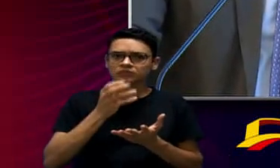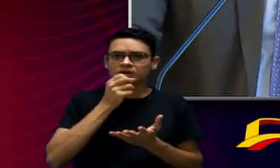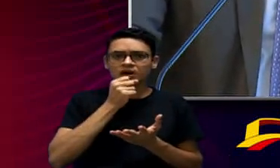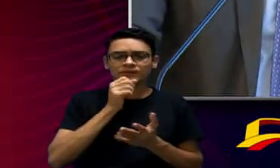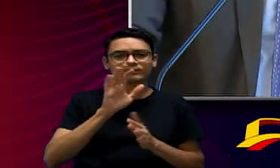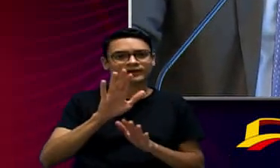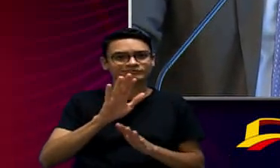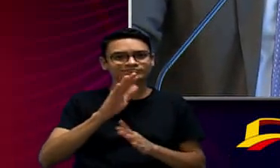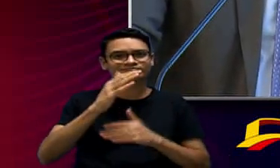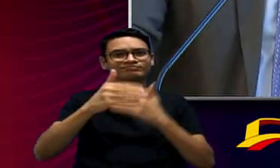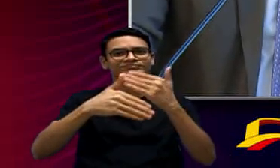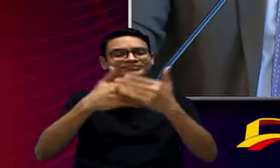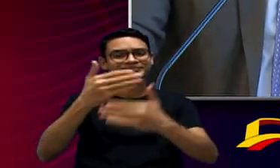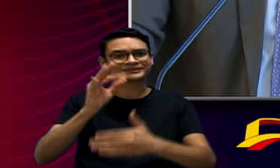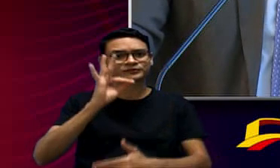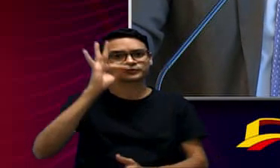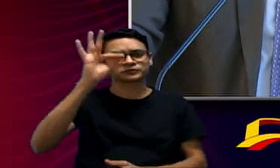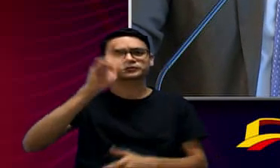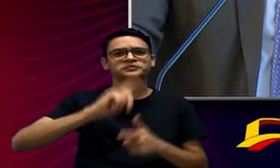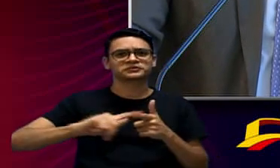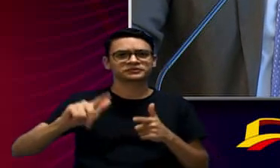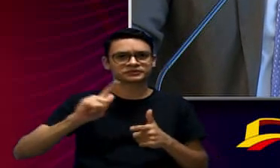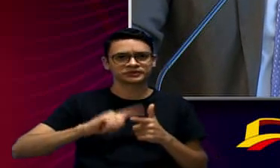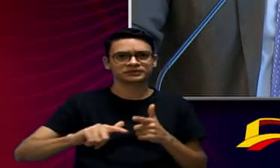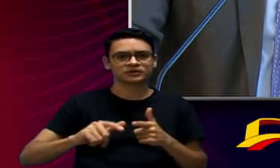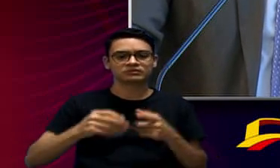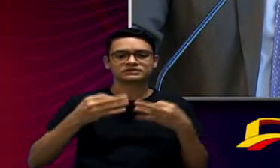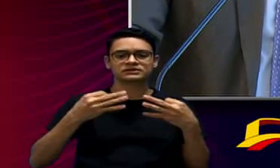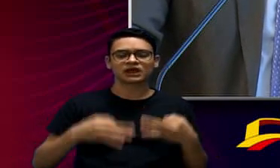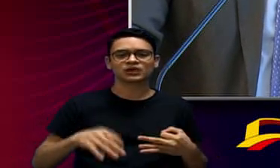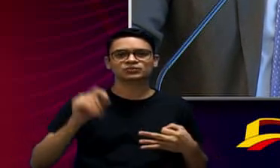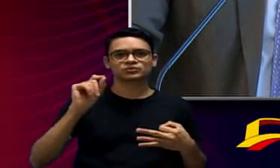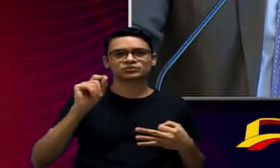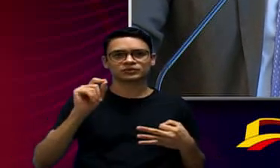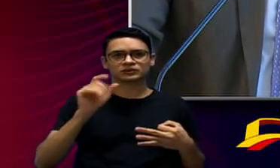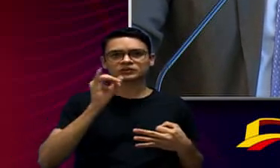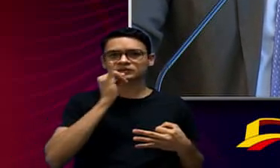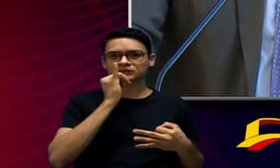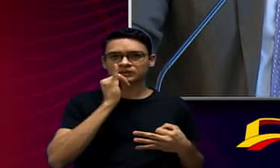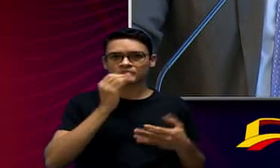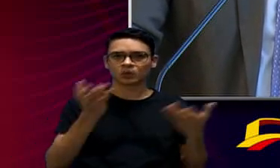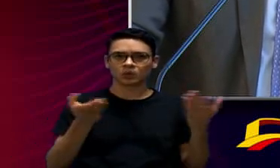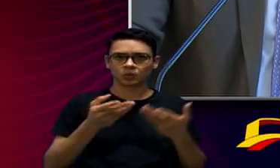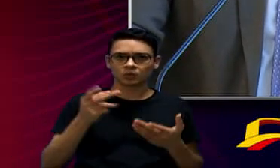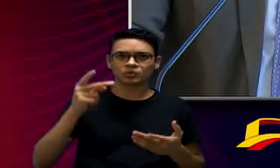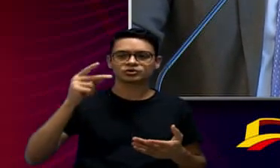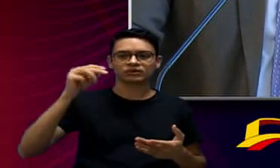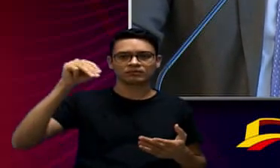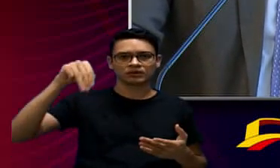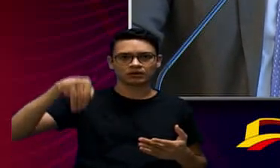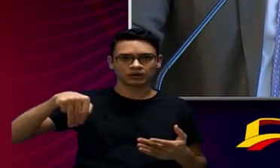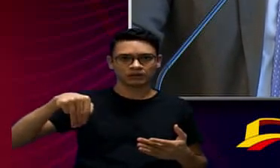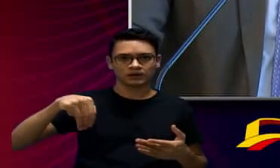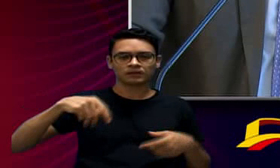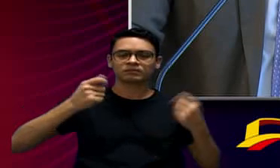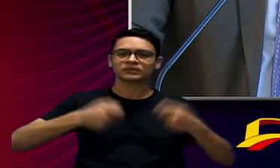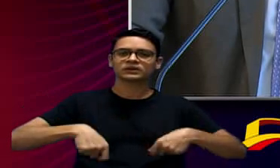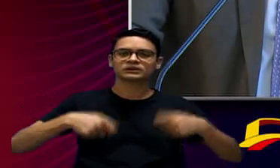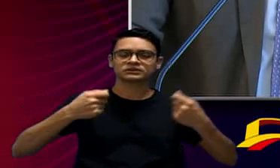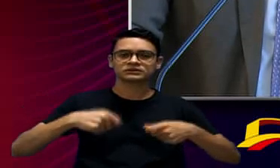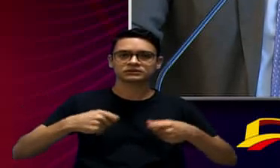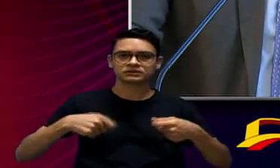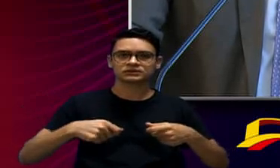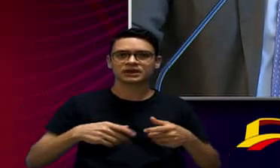no futuro. O correto seria a Polícia Militar, que está prestando serviços, incluir, não precisar fazer